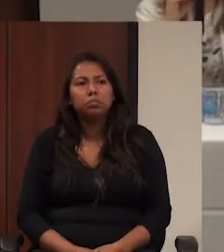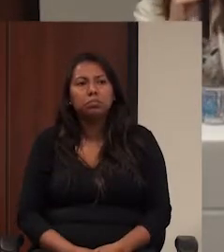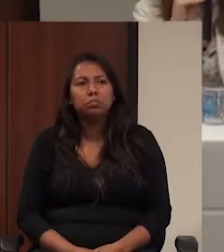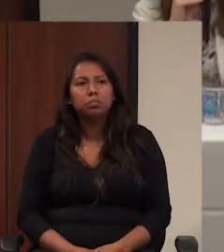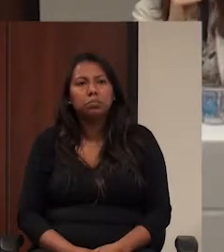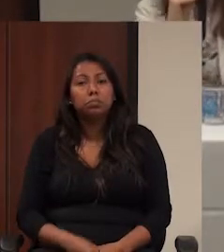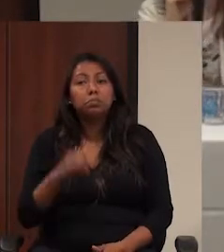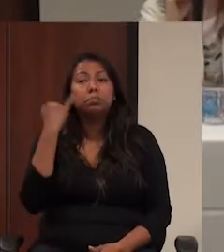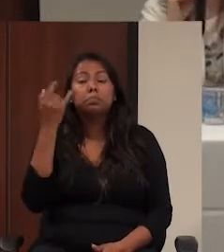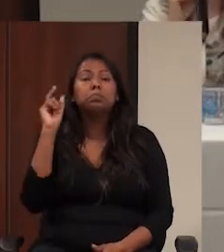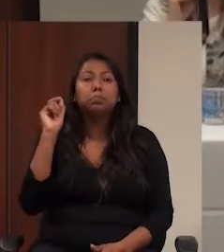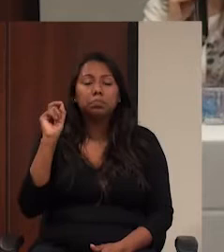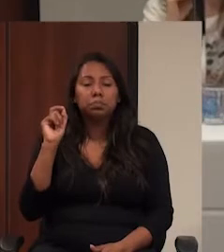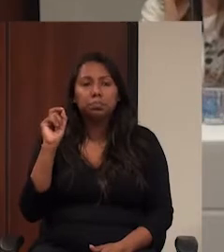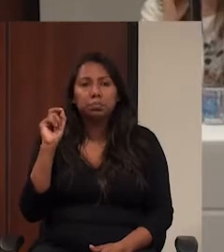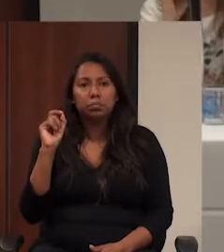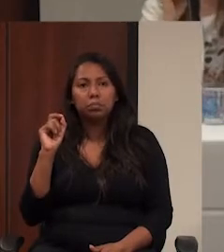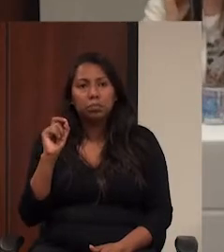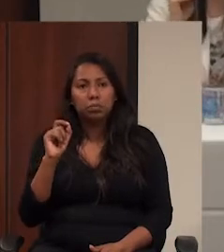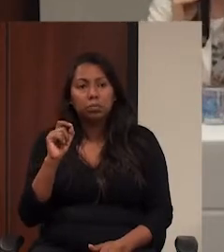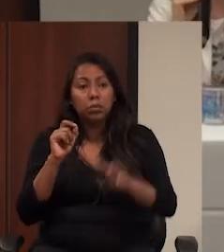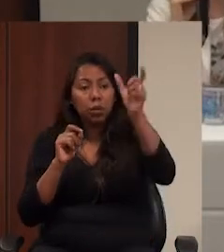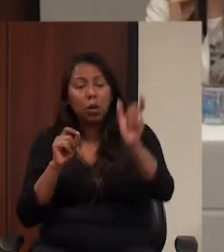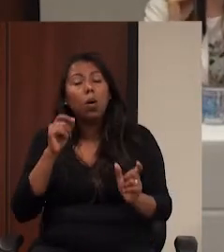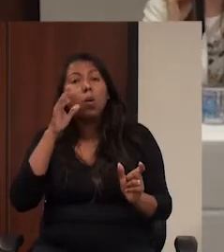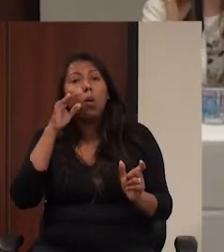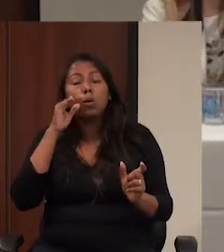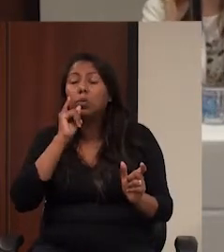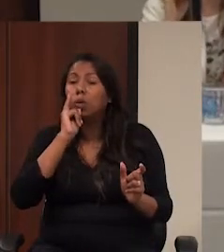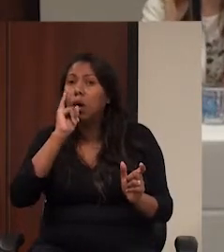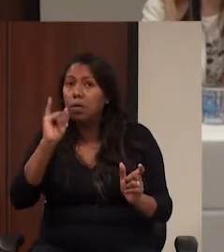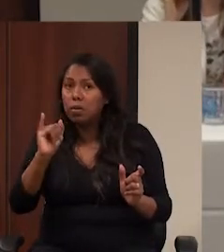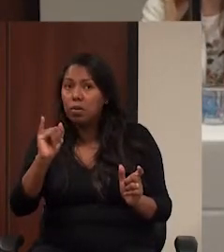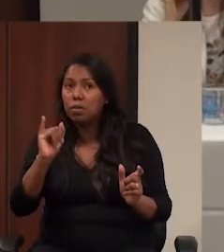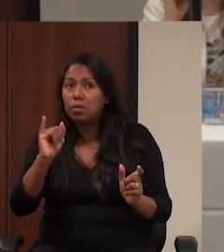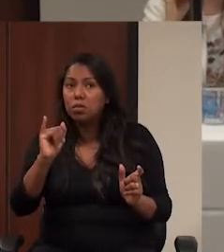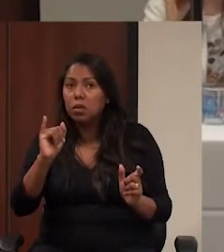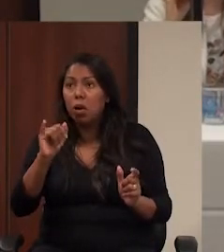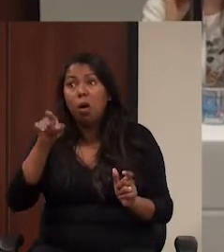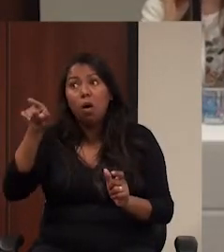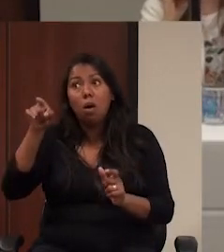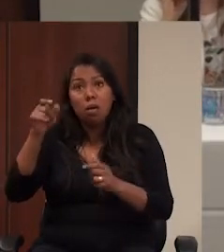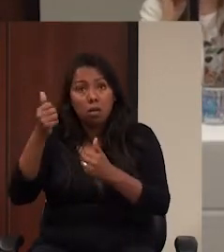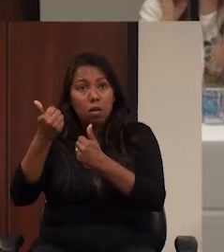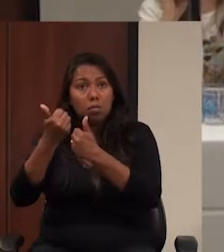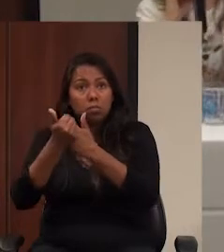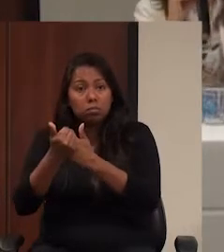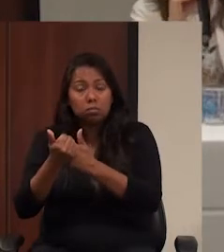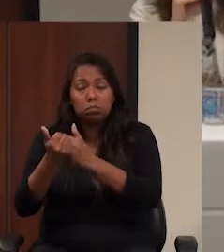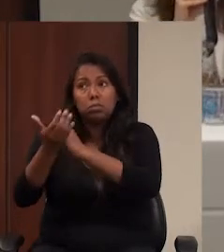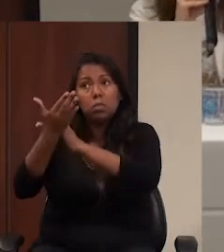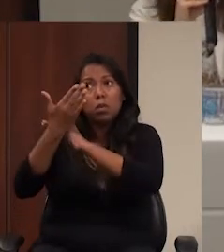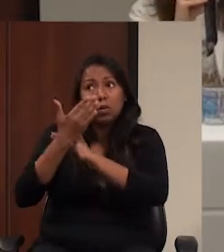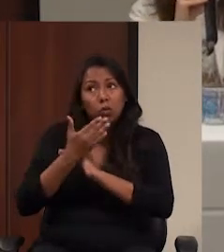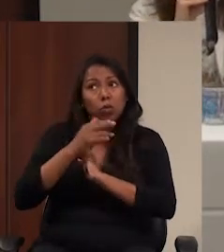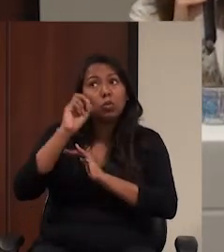em consideração, né? Se o adulto comunica o desejo de fazer que um representante faça, ajude ou pare de